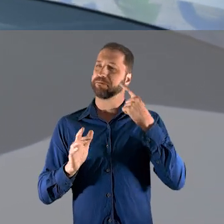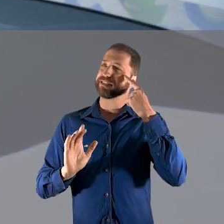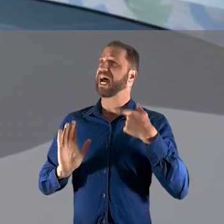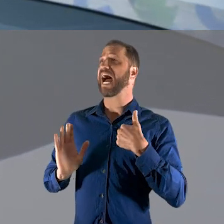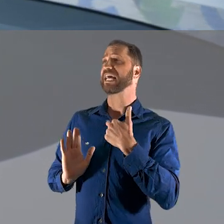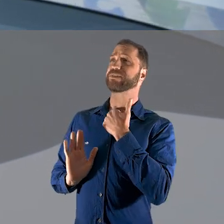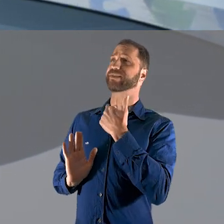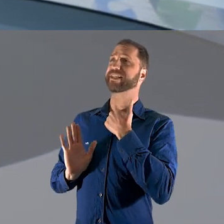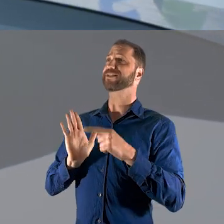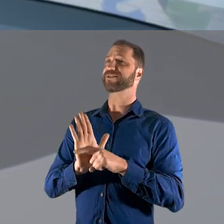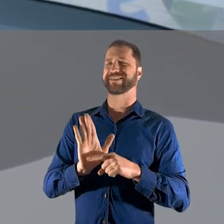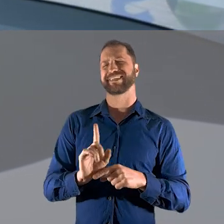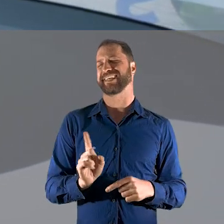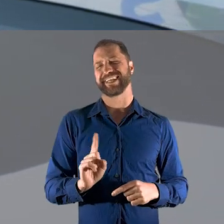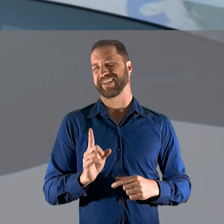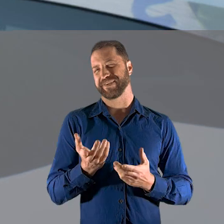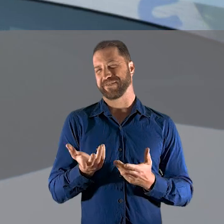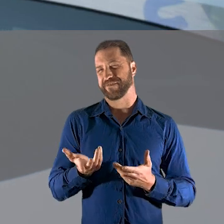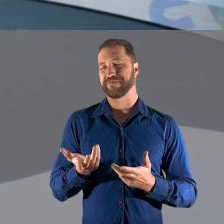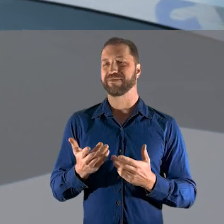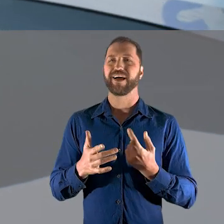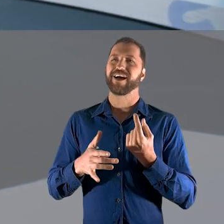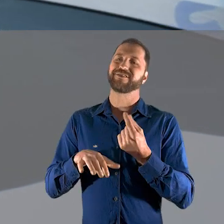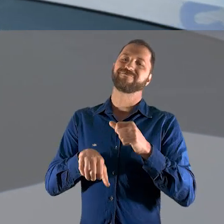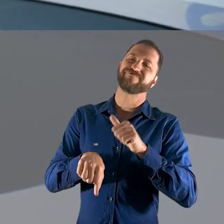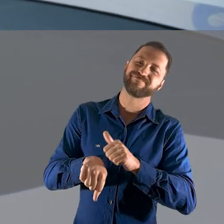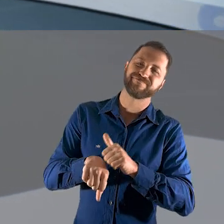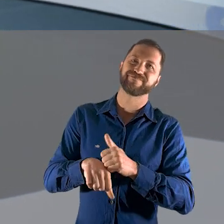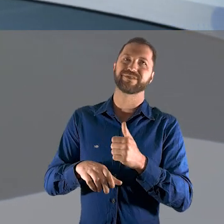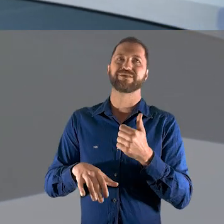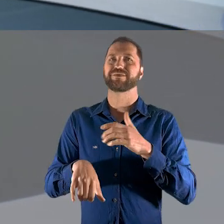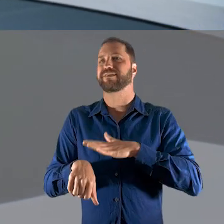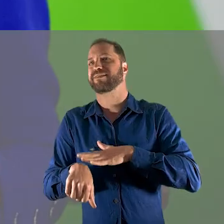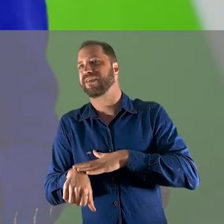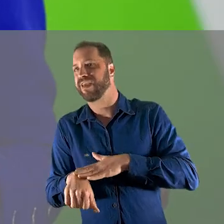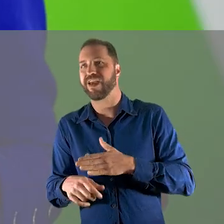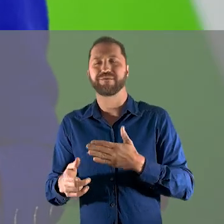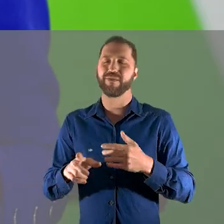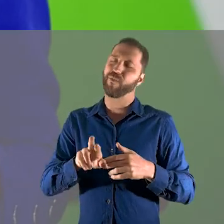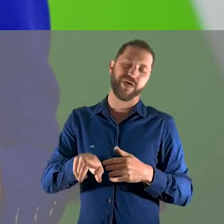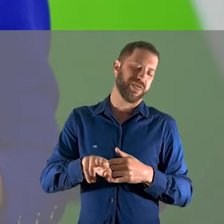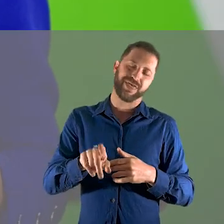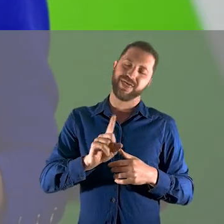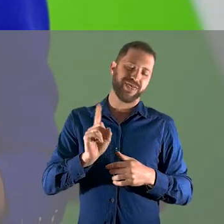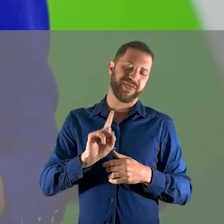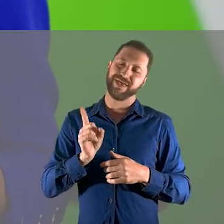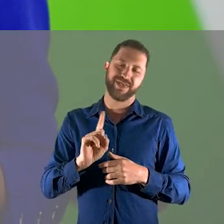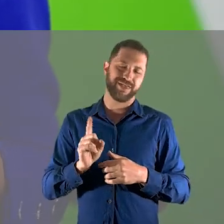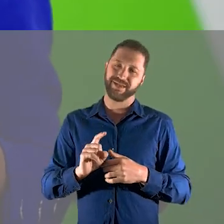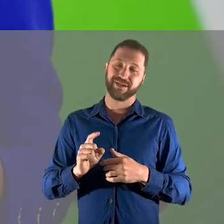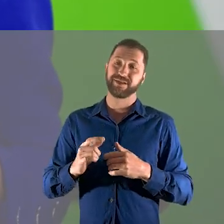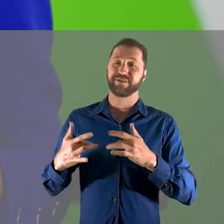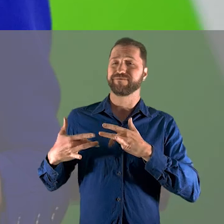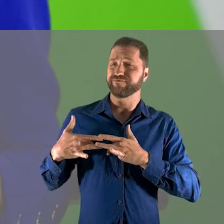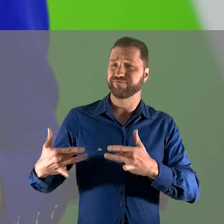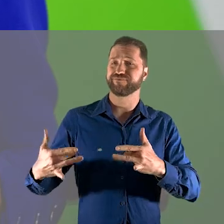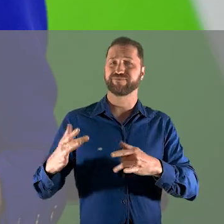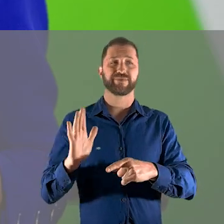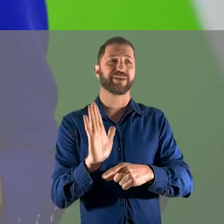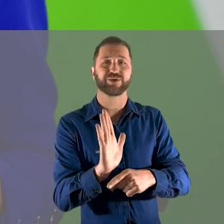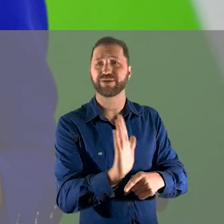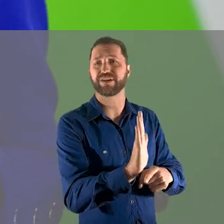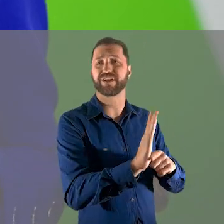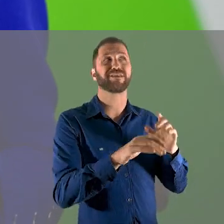como você falar assim ah mas é que eu não posso ajudar Às vezes isso porque você fala eu não tenho condição Eu não tenho tempo não é verdade